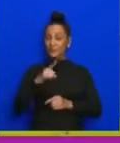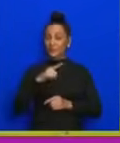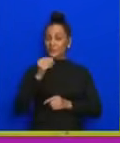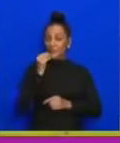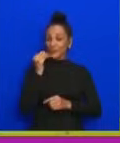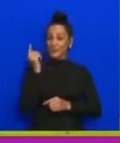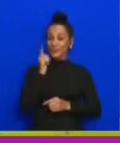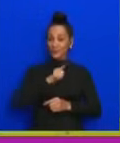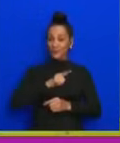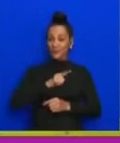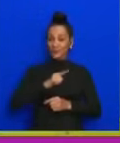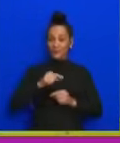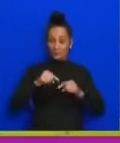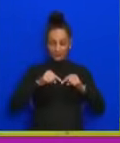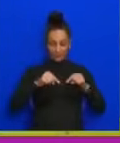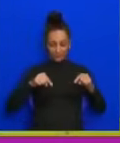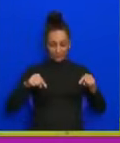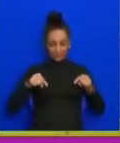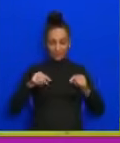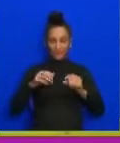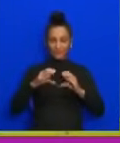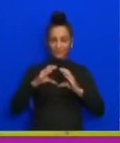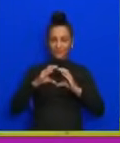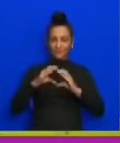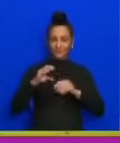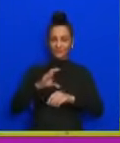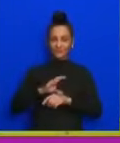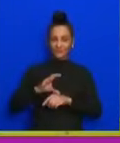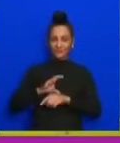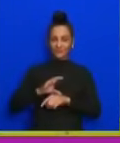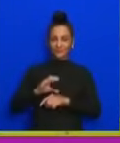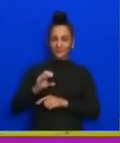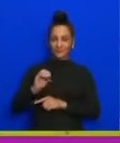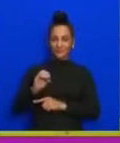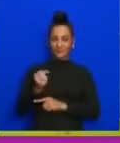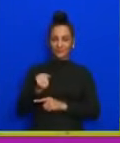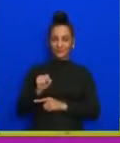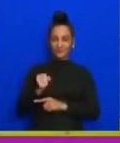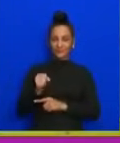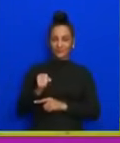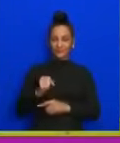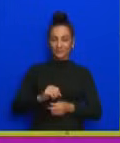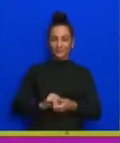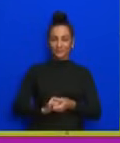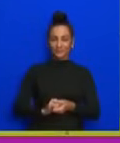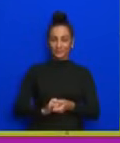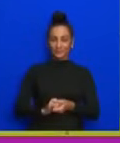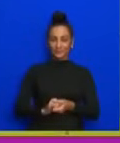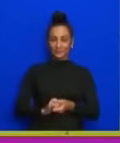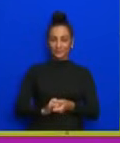tem chances. Bola cinza, 08. Cinza, 08.